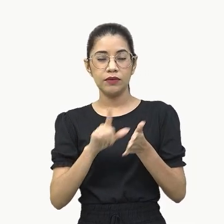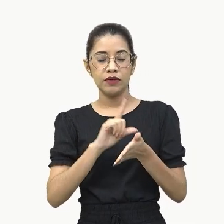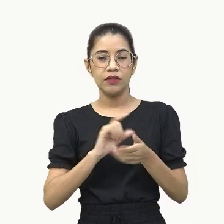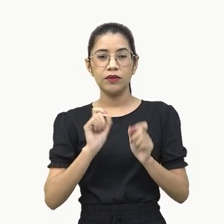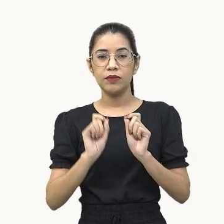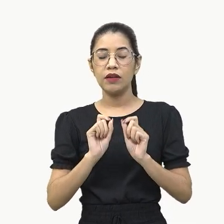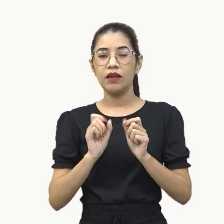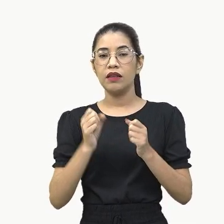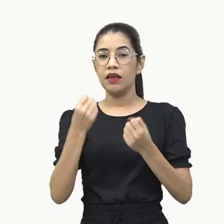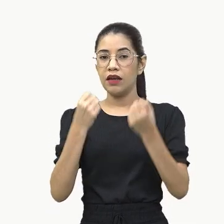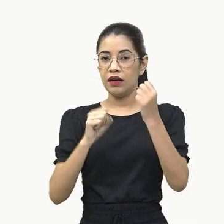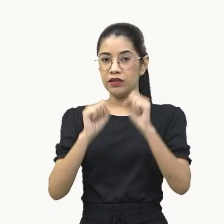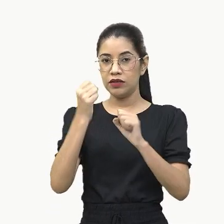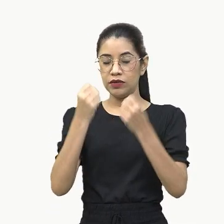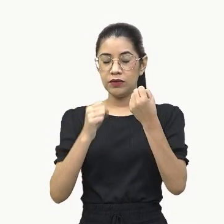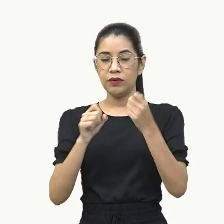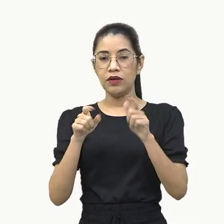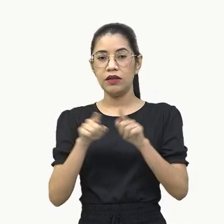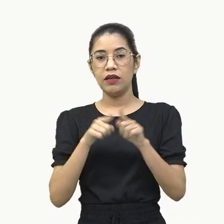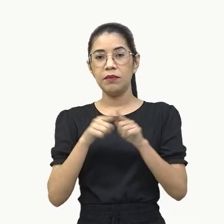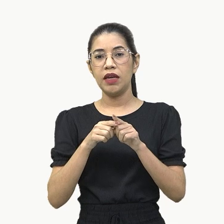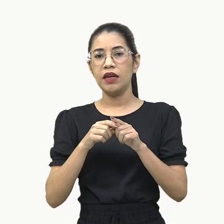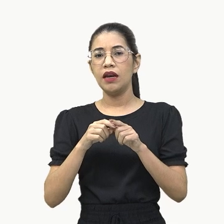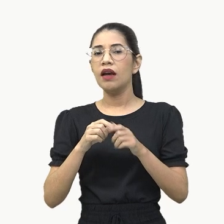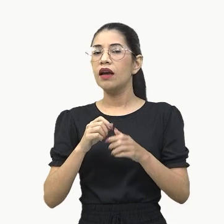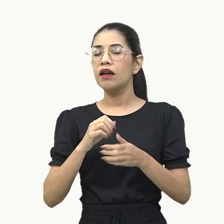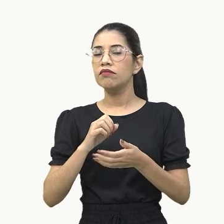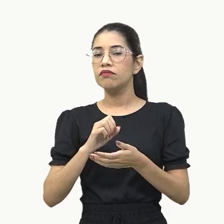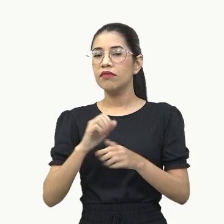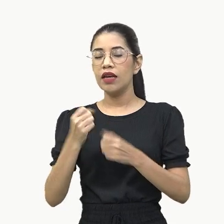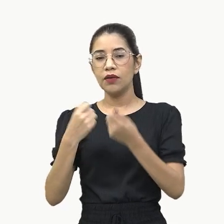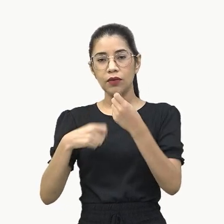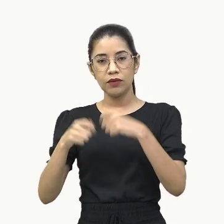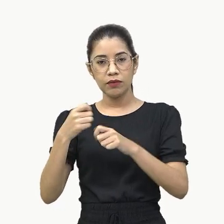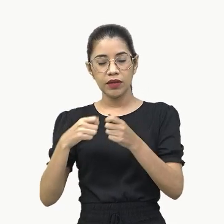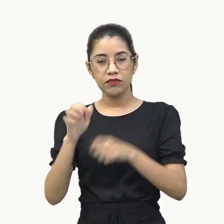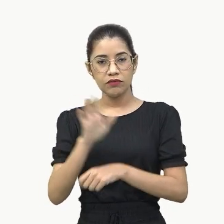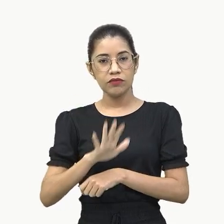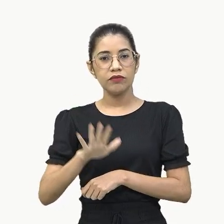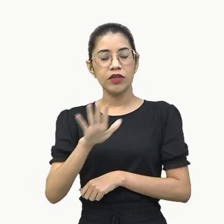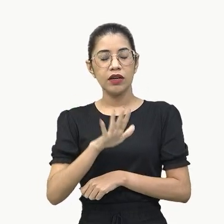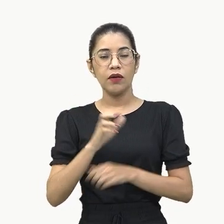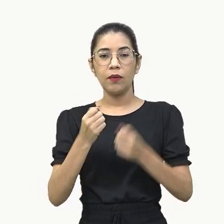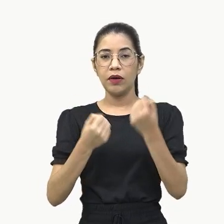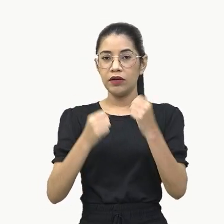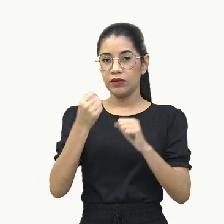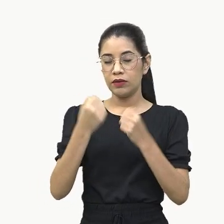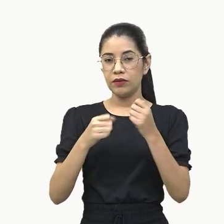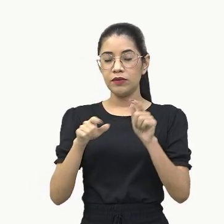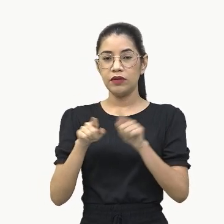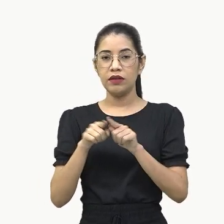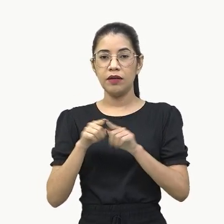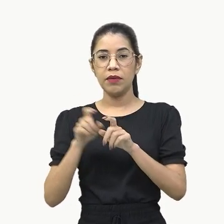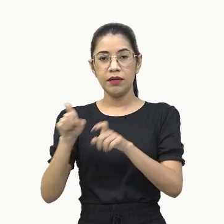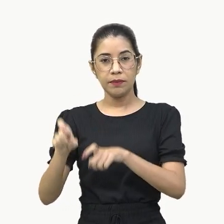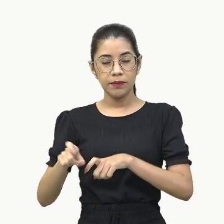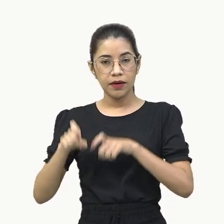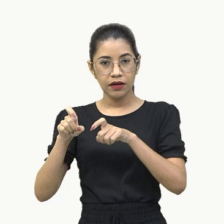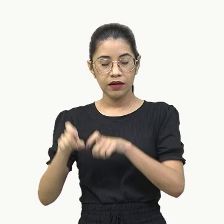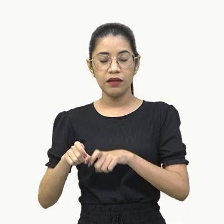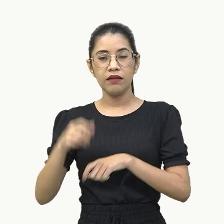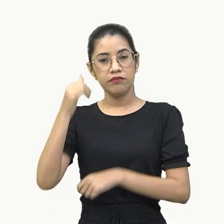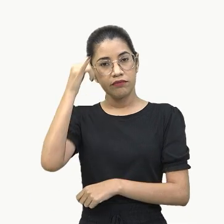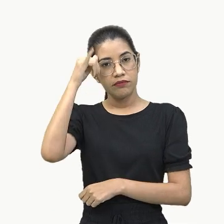Indústrias né da concentração das atividades econômicas de uma forma geral né da indústria das atividades da agropecuária da